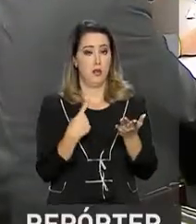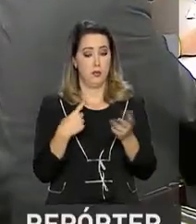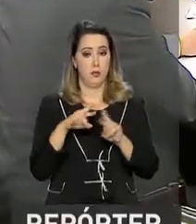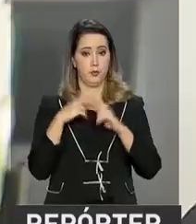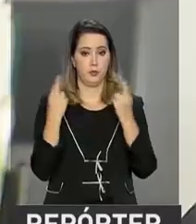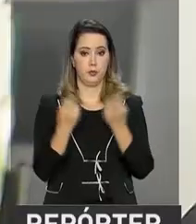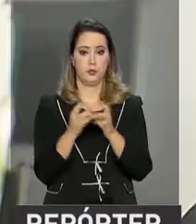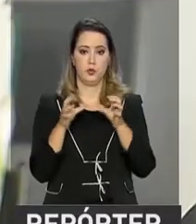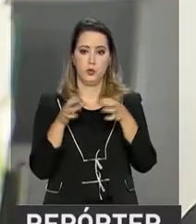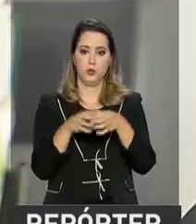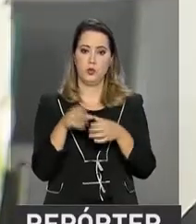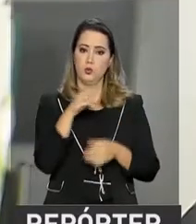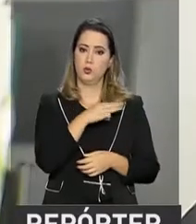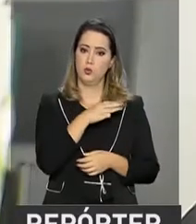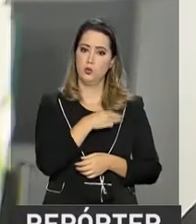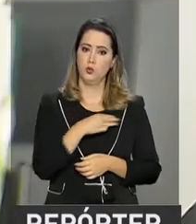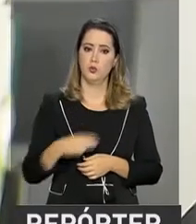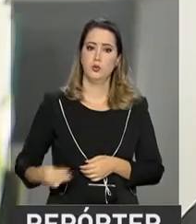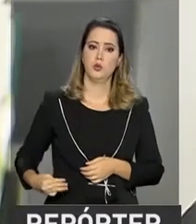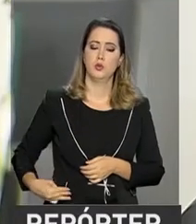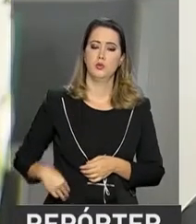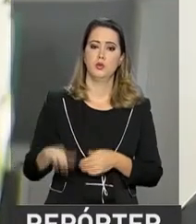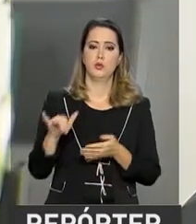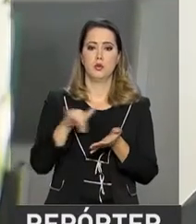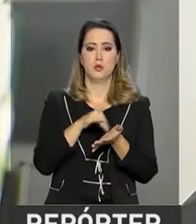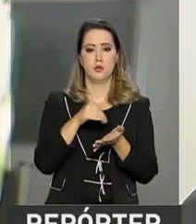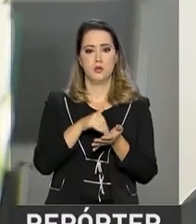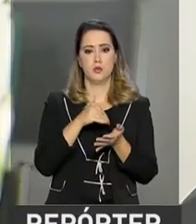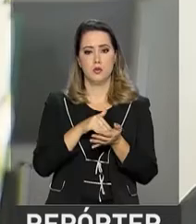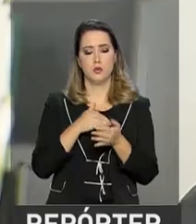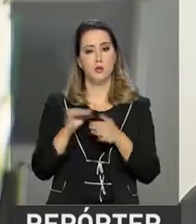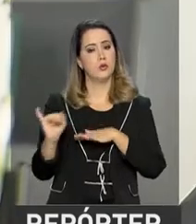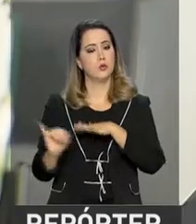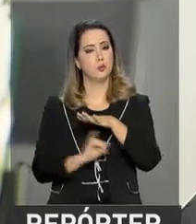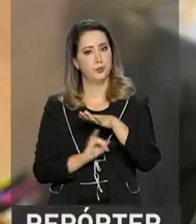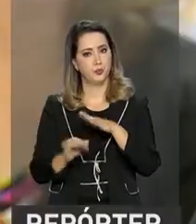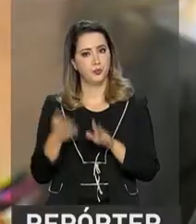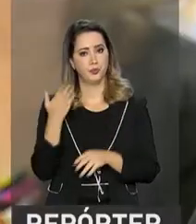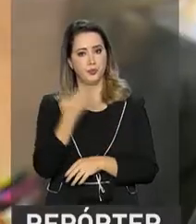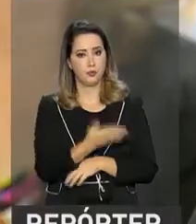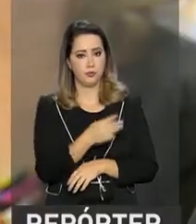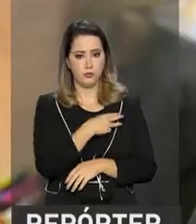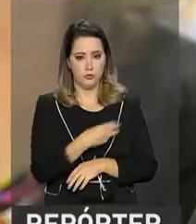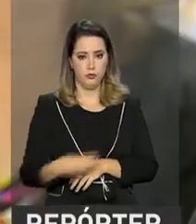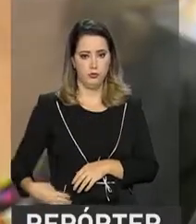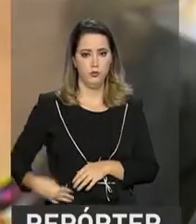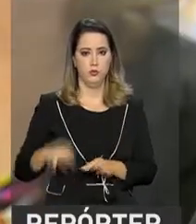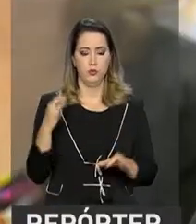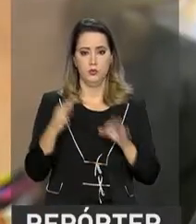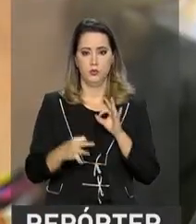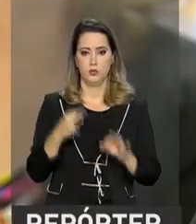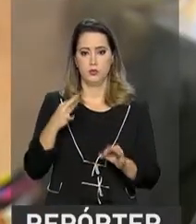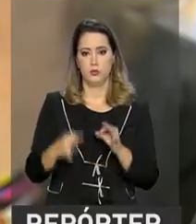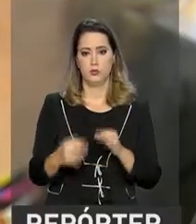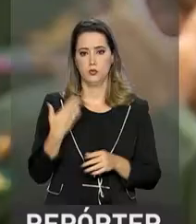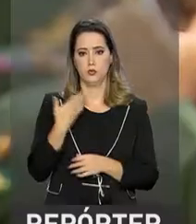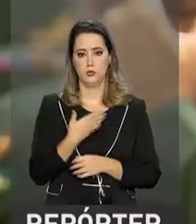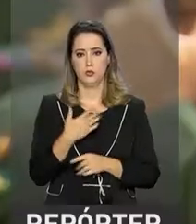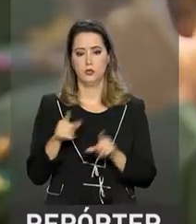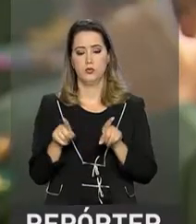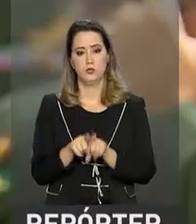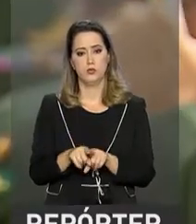como ministro do gabinete de segurança institucional sérgio chegou em o ministro da justiça torquato jardim